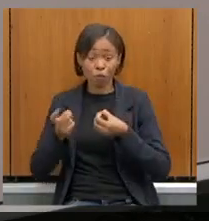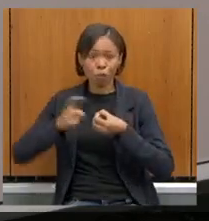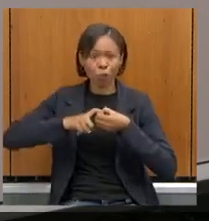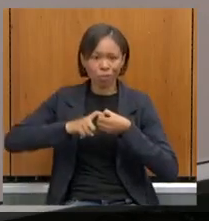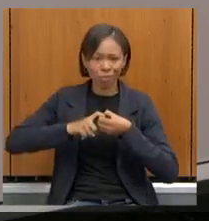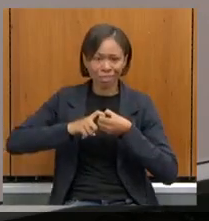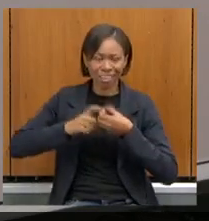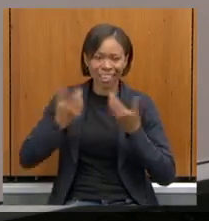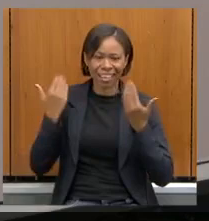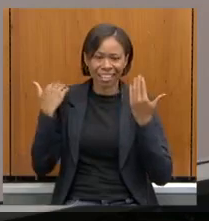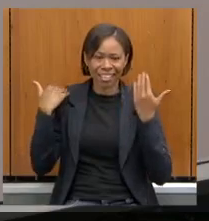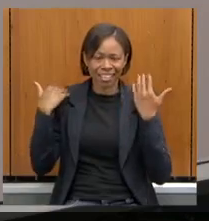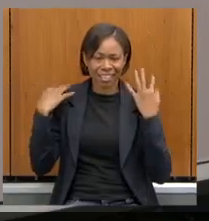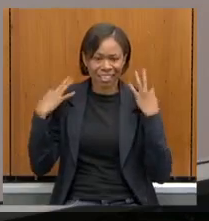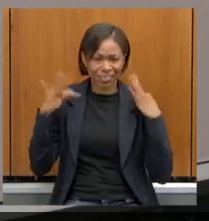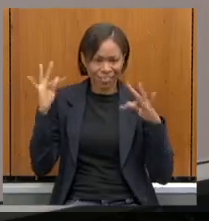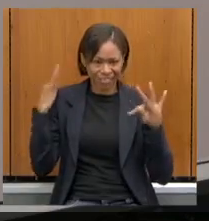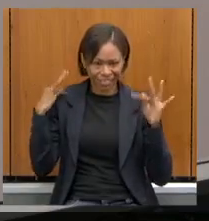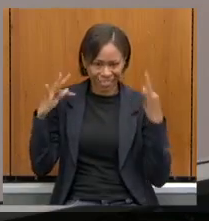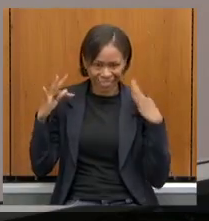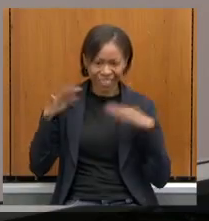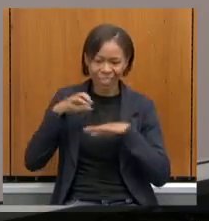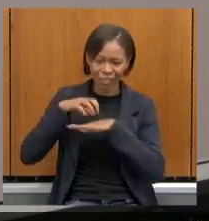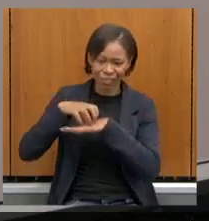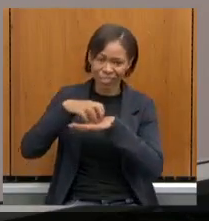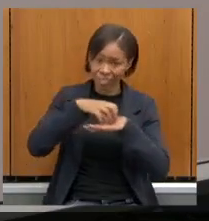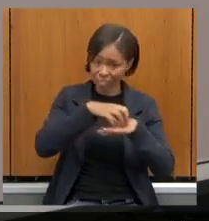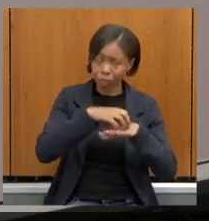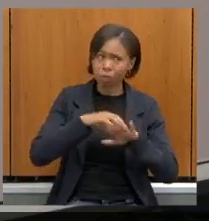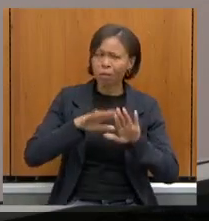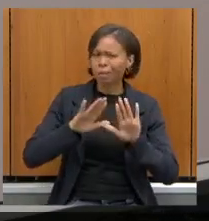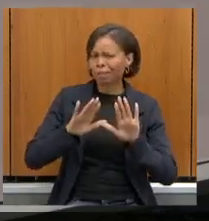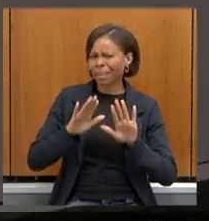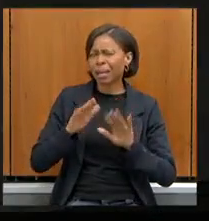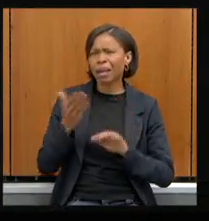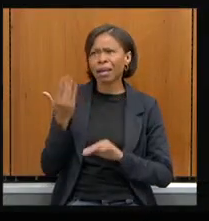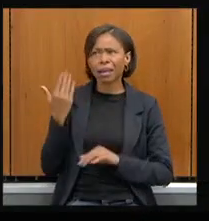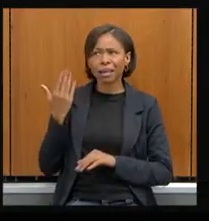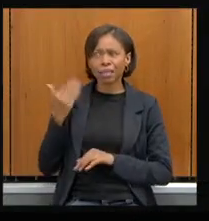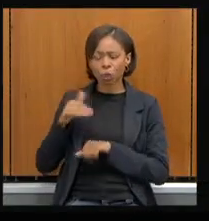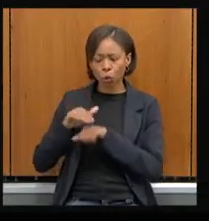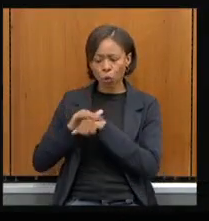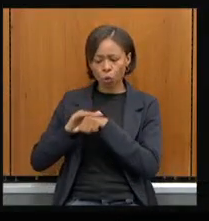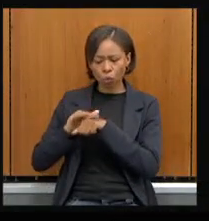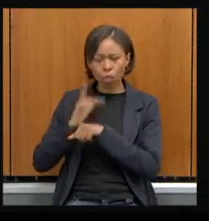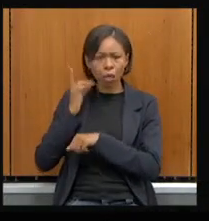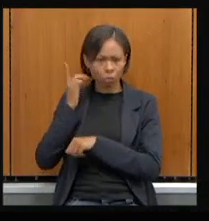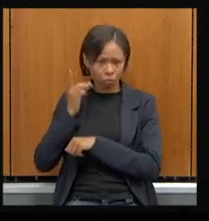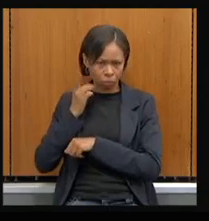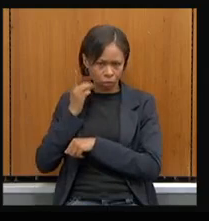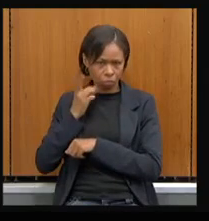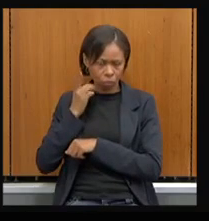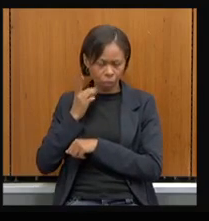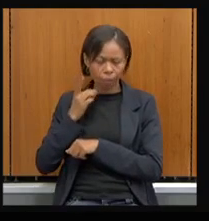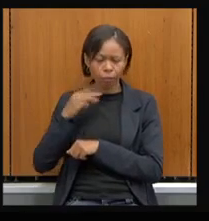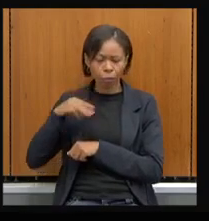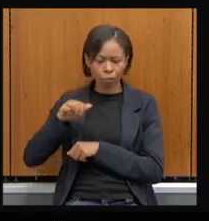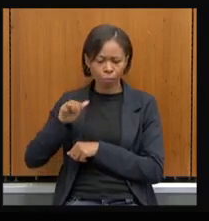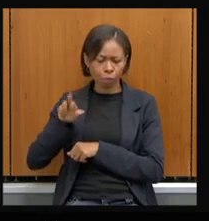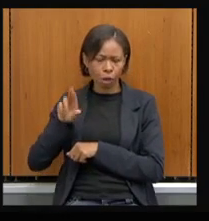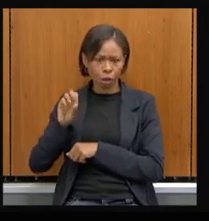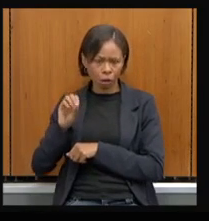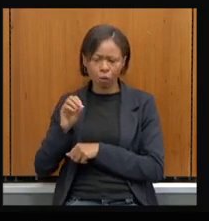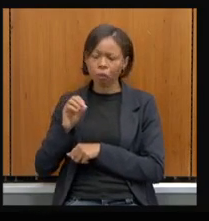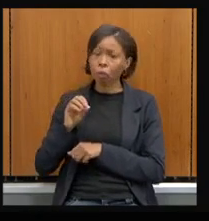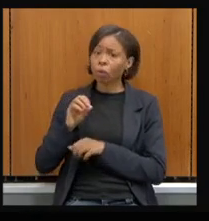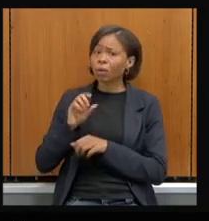Isso não quer dizer, outro dia eu conversava com o deputado Maltramonte sobre isso, isso não quer dizer